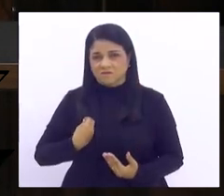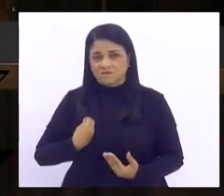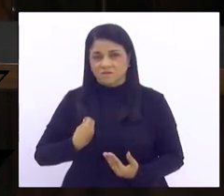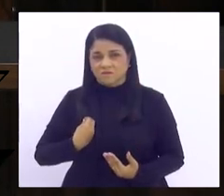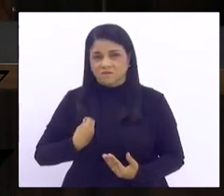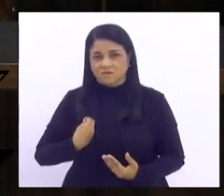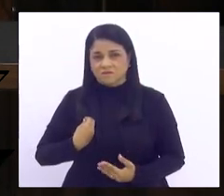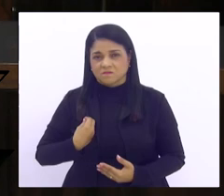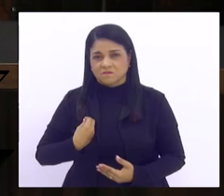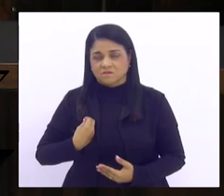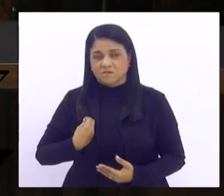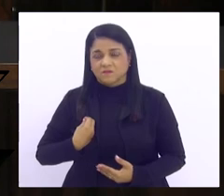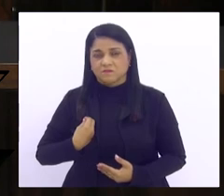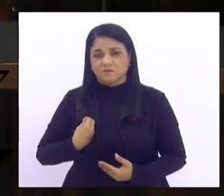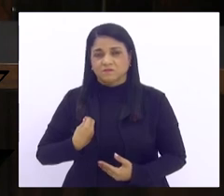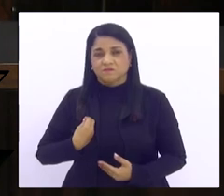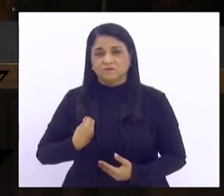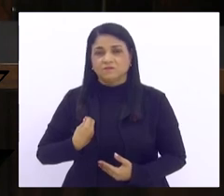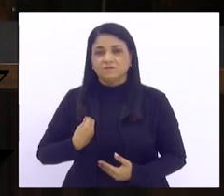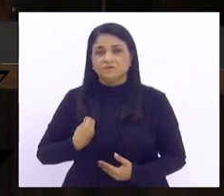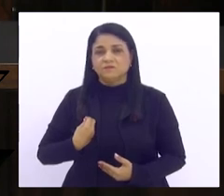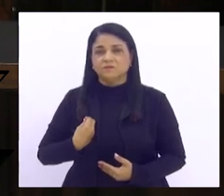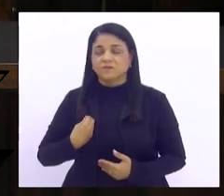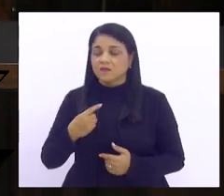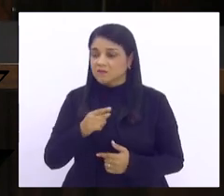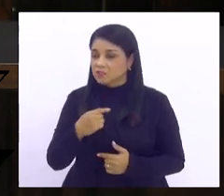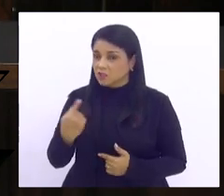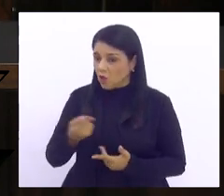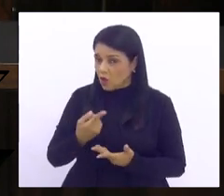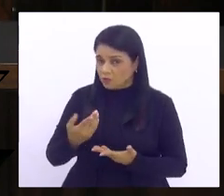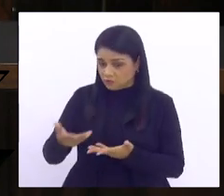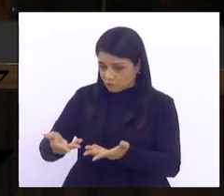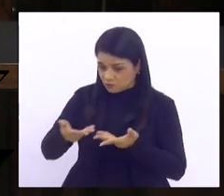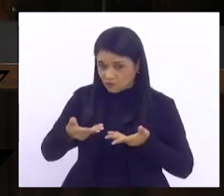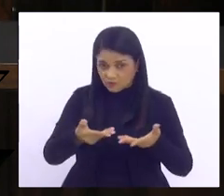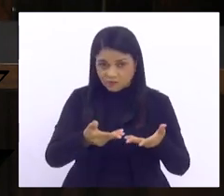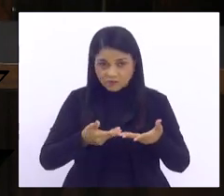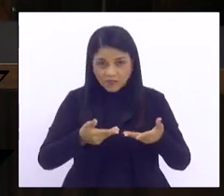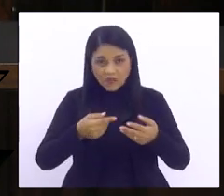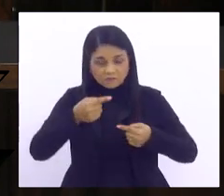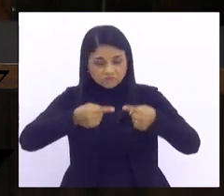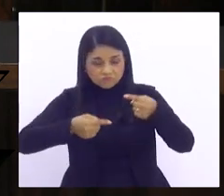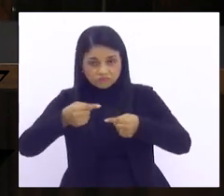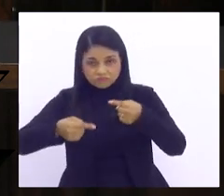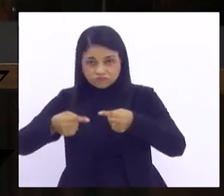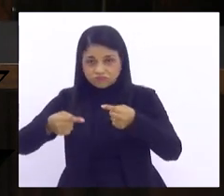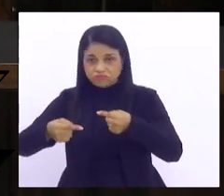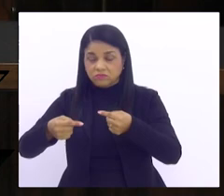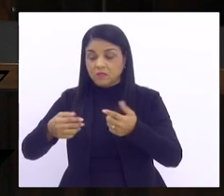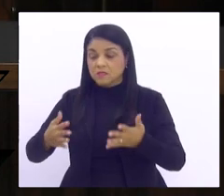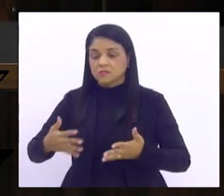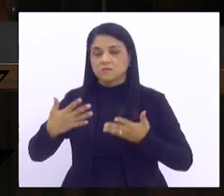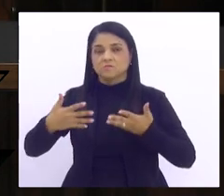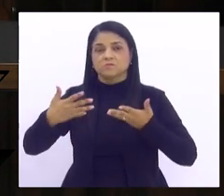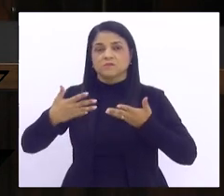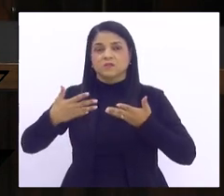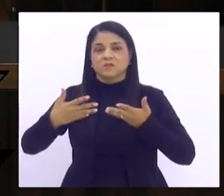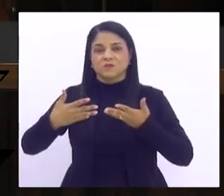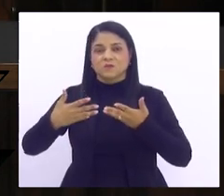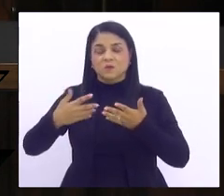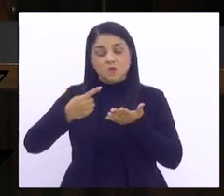isso, contamos com nossos ilustres convidados que nos inspiram através